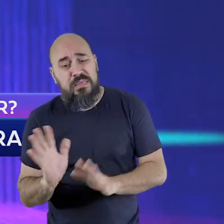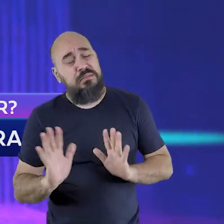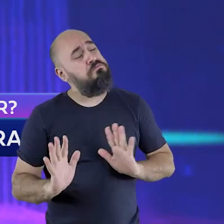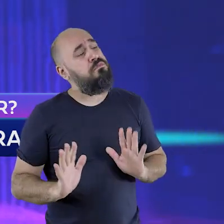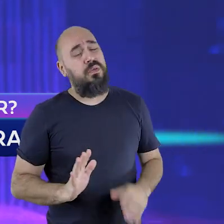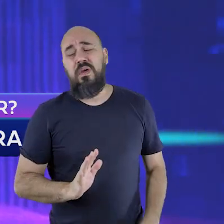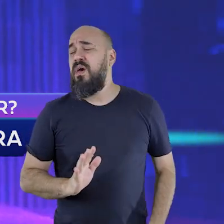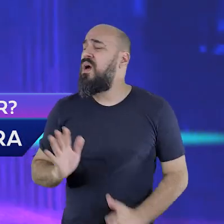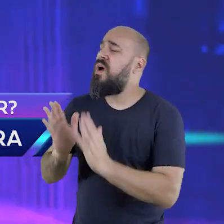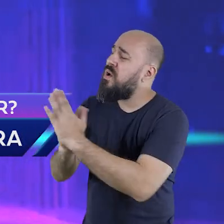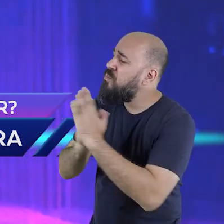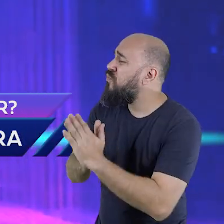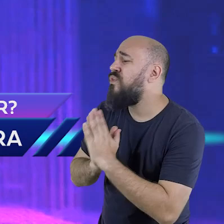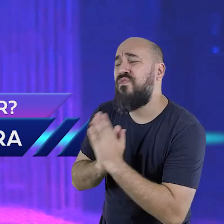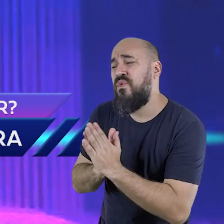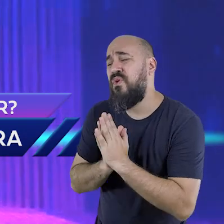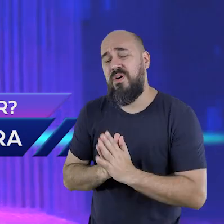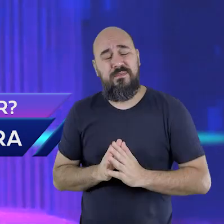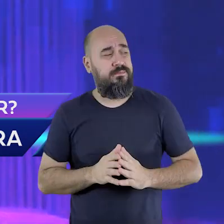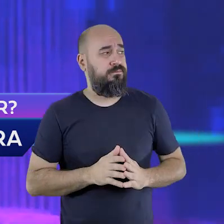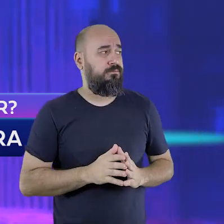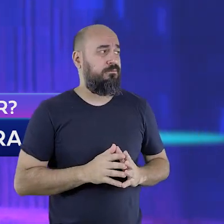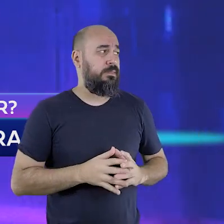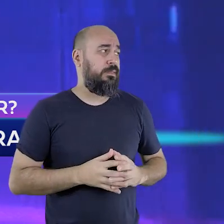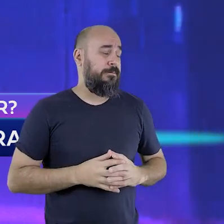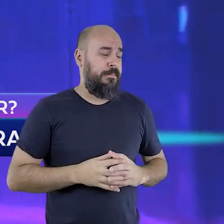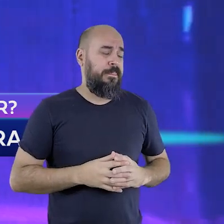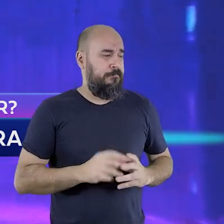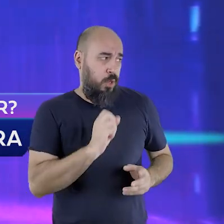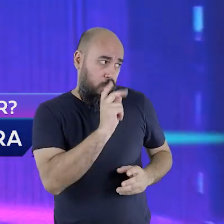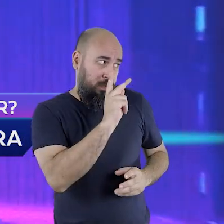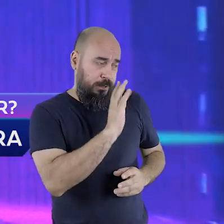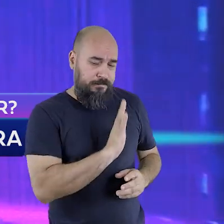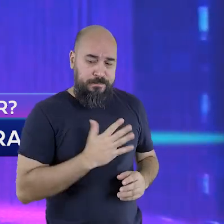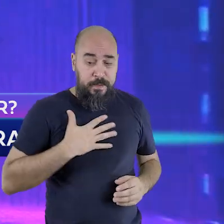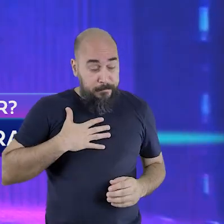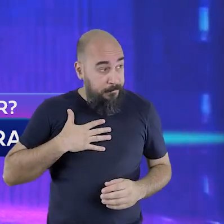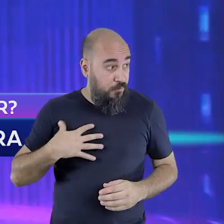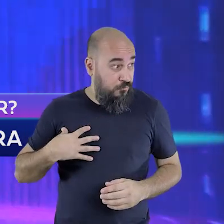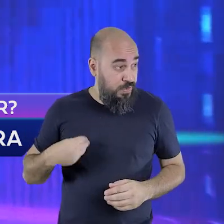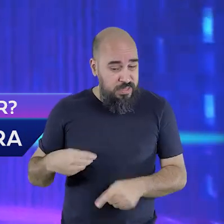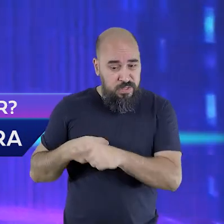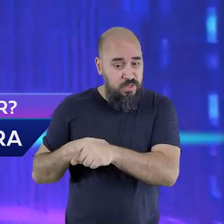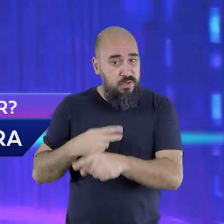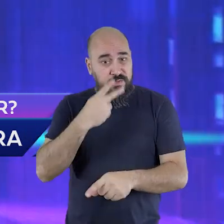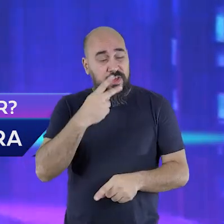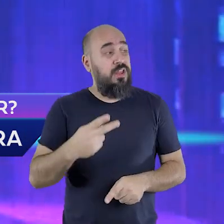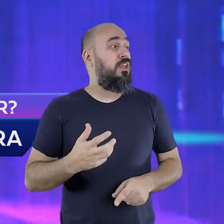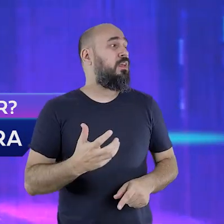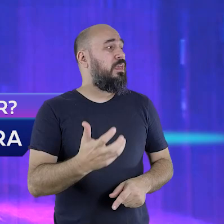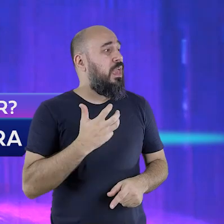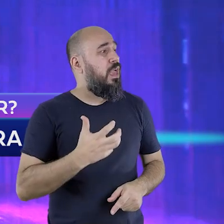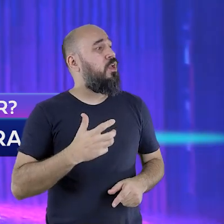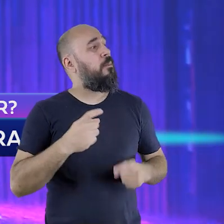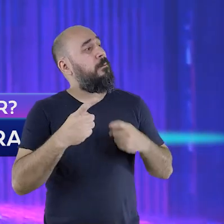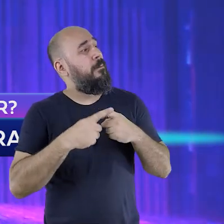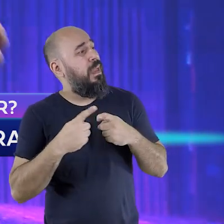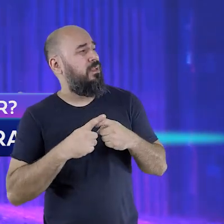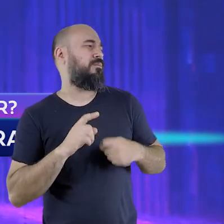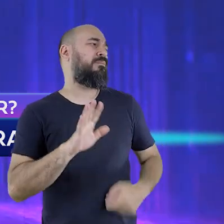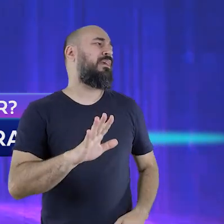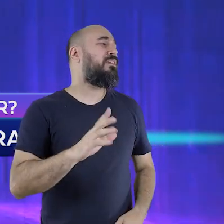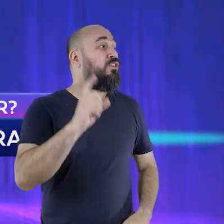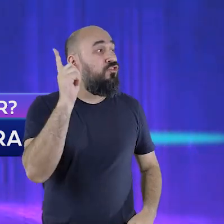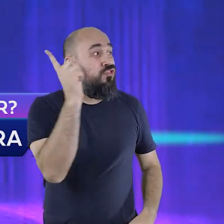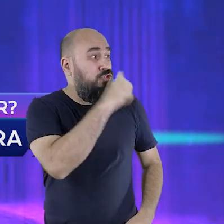insistência, o jardineiro então falou: "Olha, o meu filho sempre diz que gostaria de ser médico, mas é